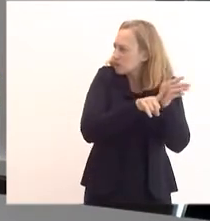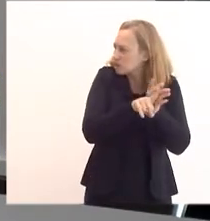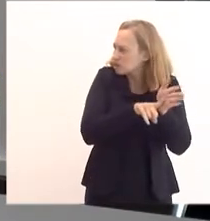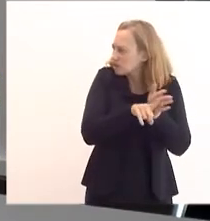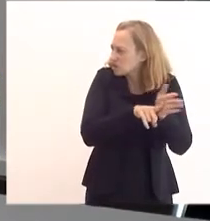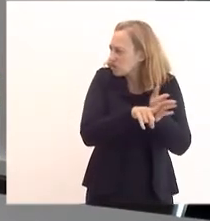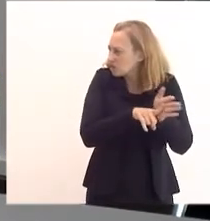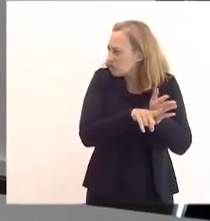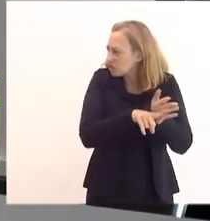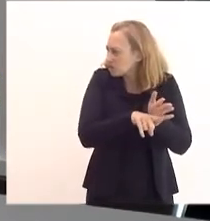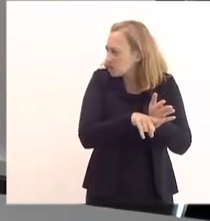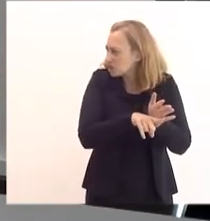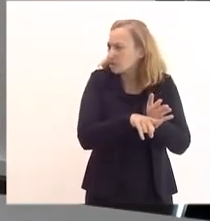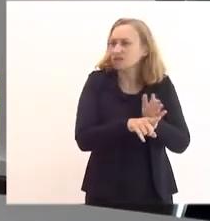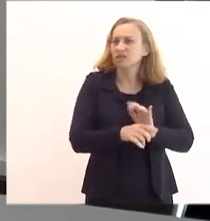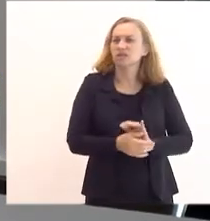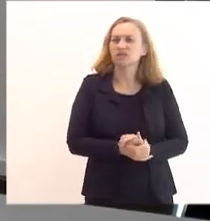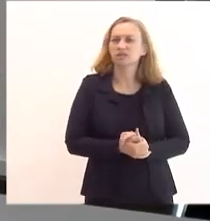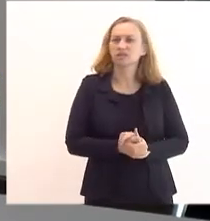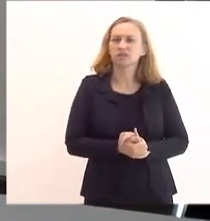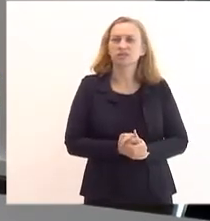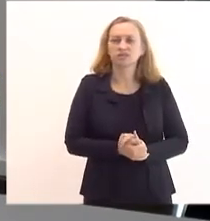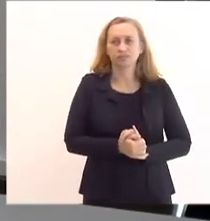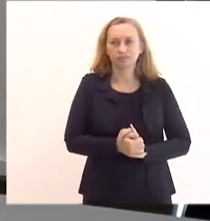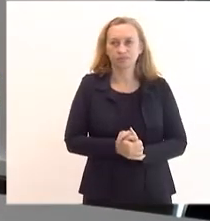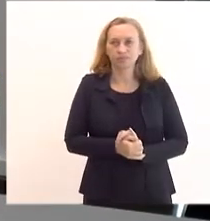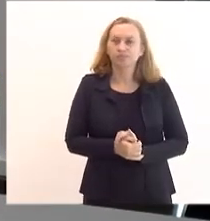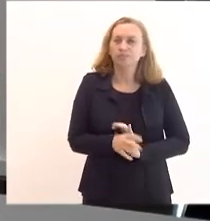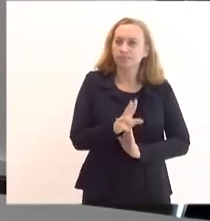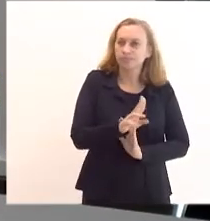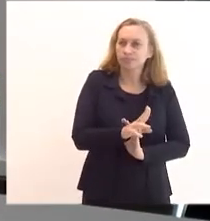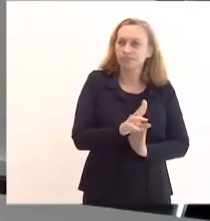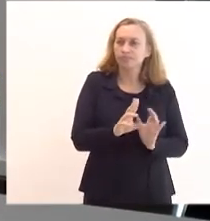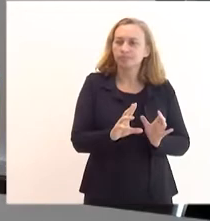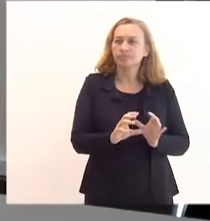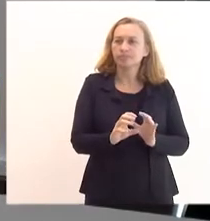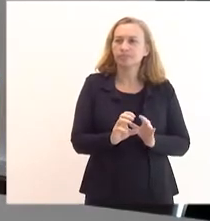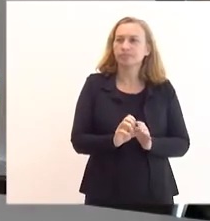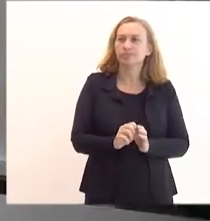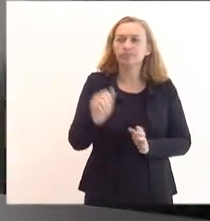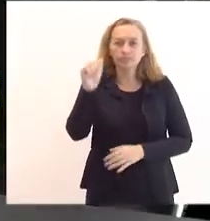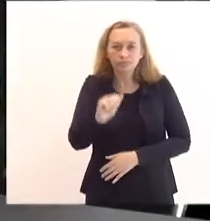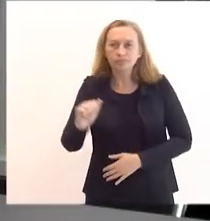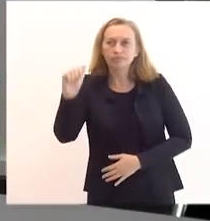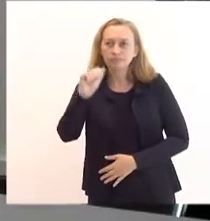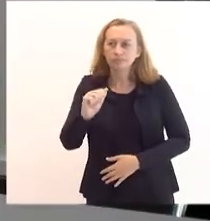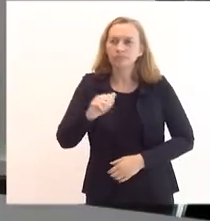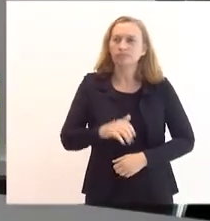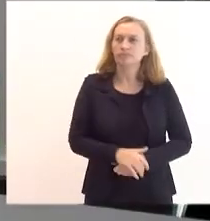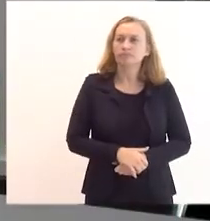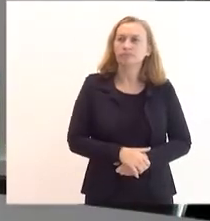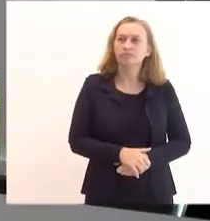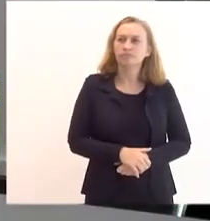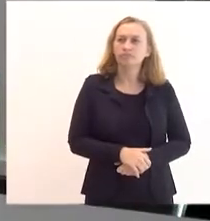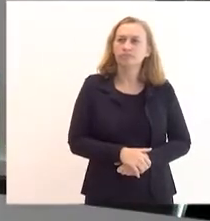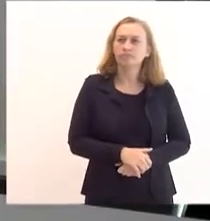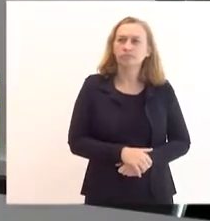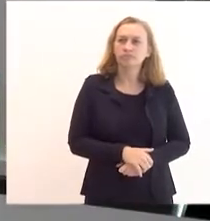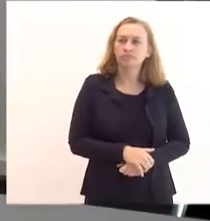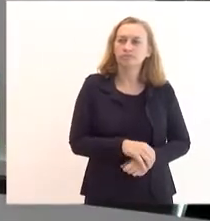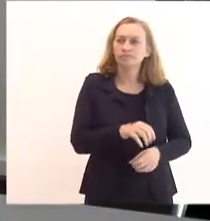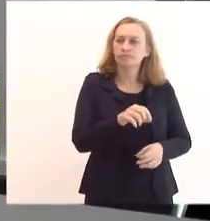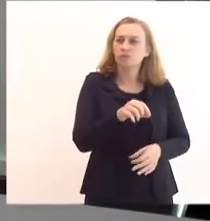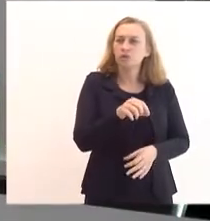Há N decisões judiciais autorizando, inclusive, as associações para o plantio para a produção do